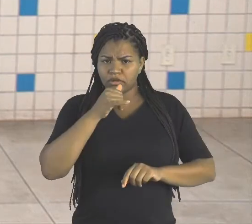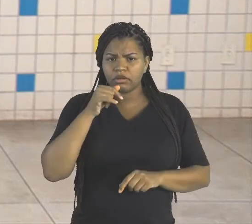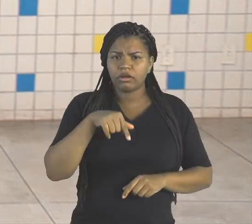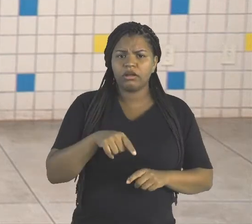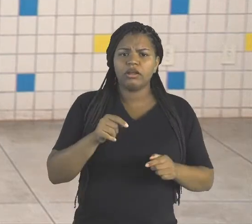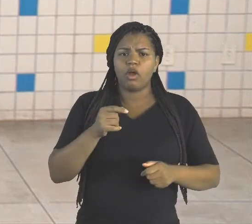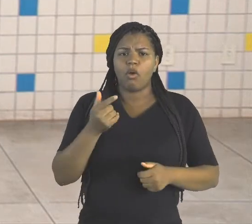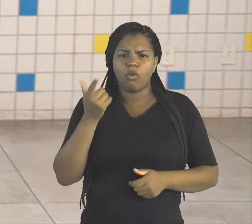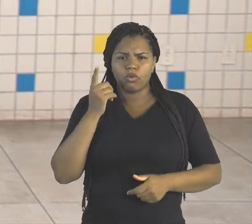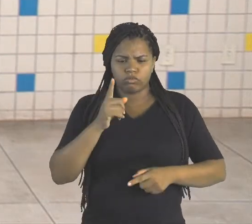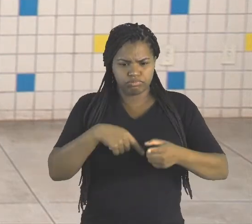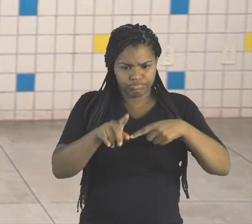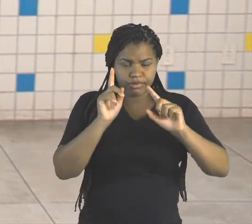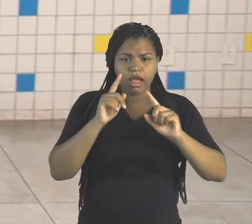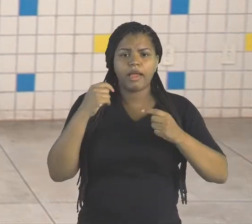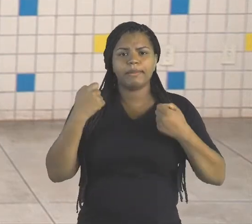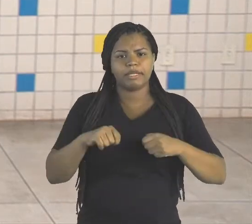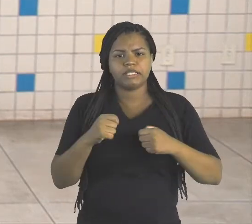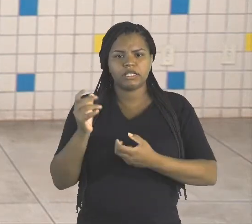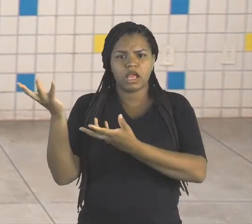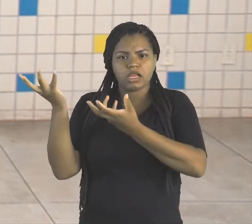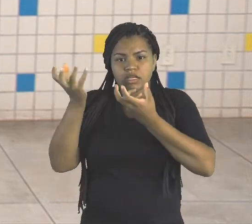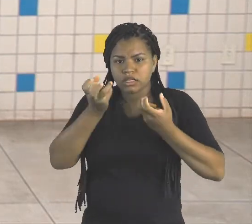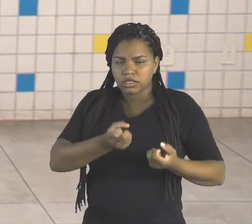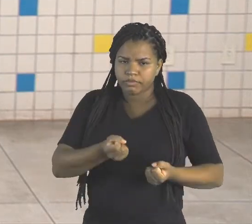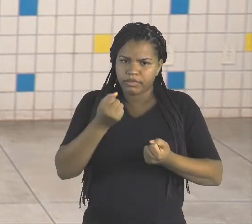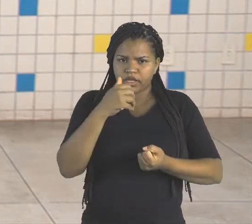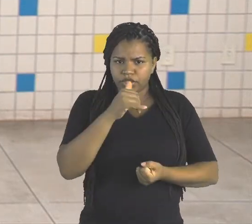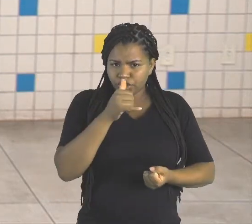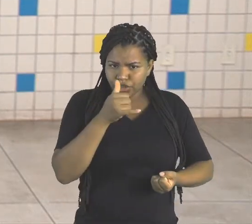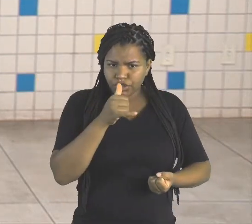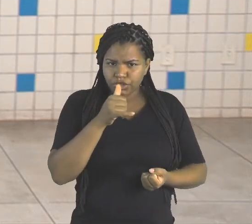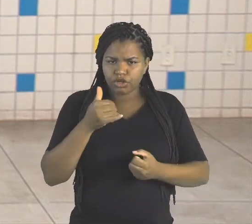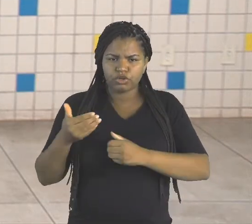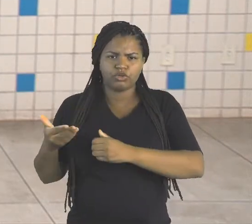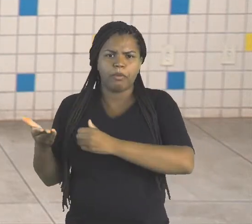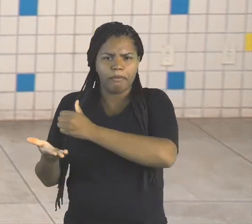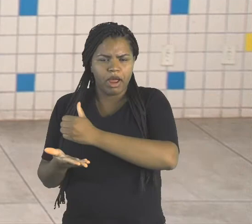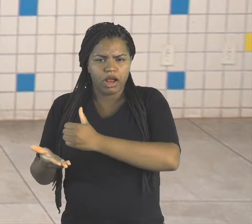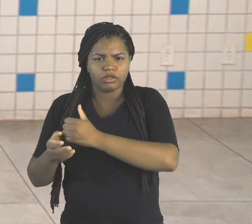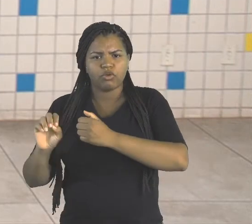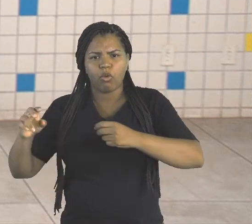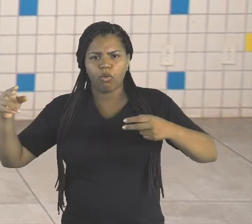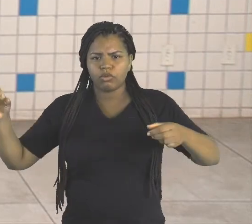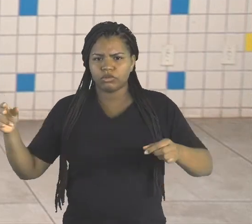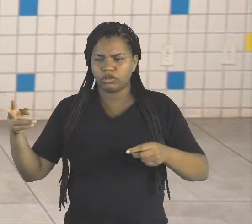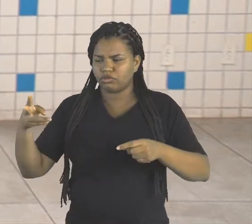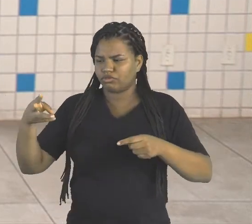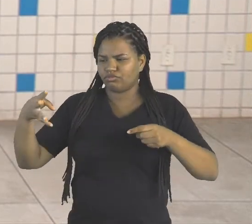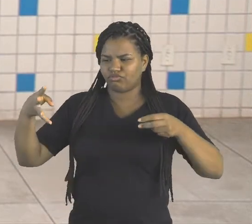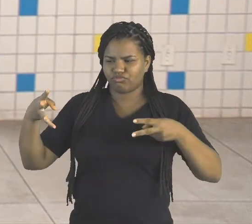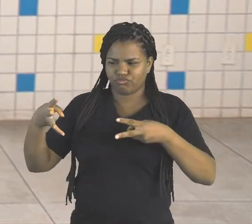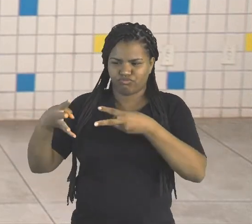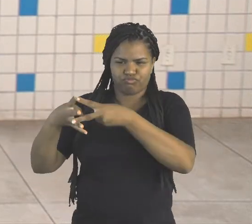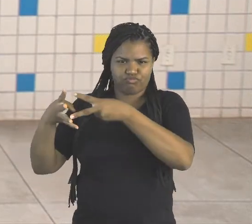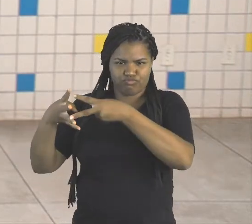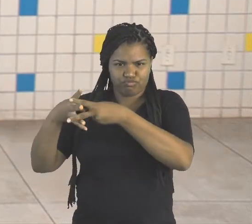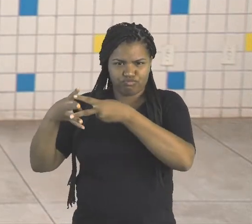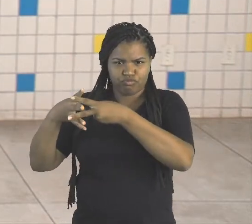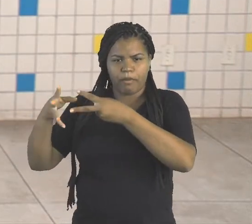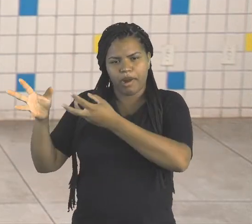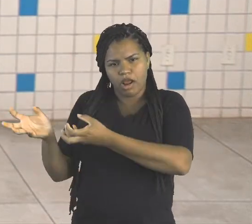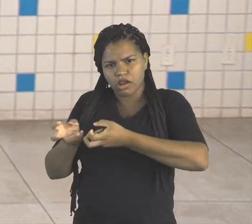que ele receba energia de uma fonte ou esteja conectado à energia elétrica. Nesse último caso, ele